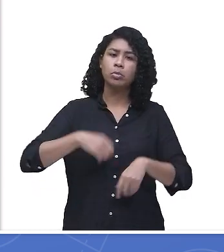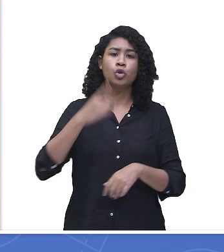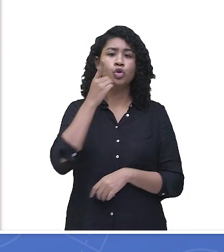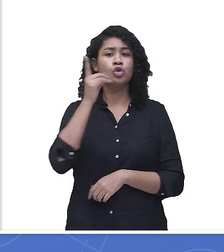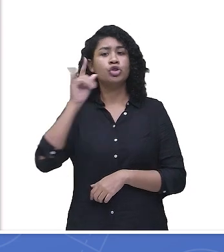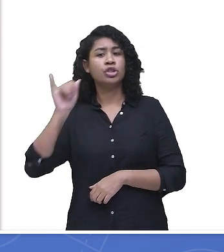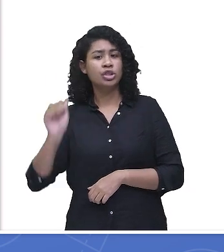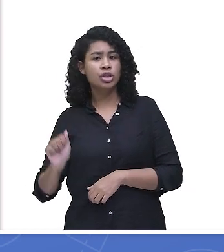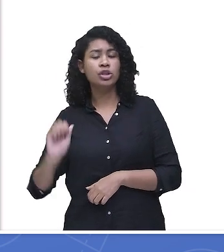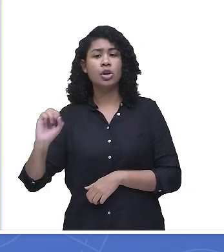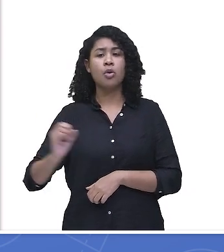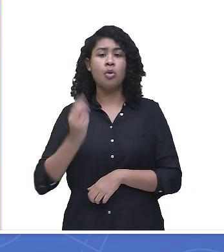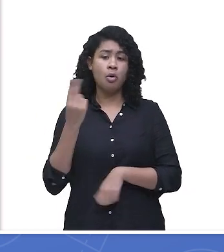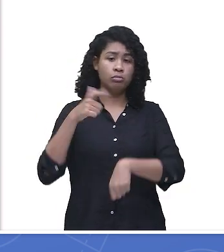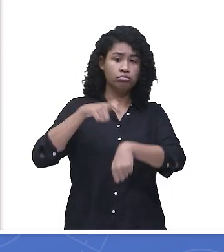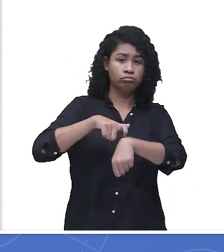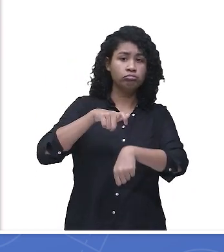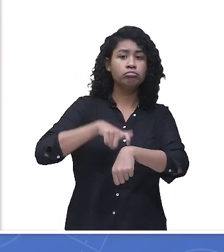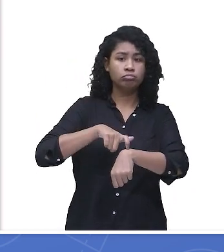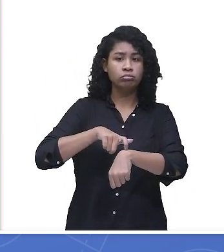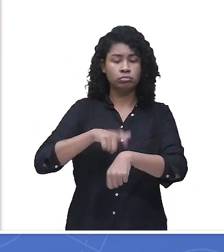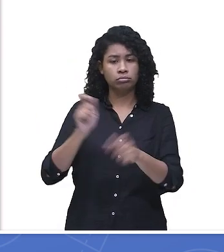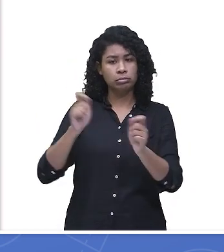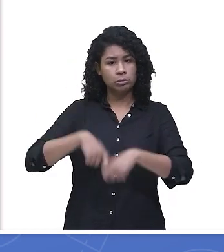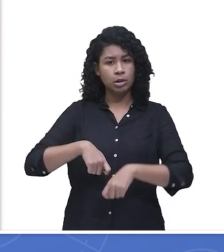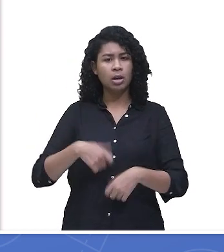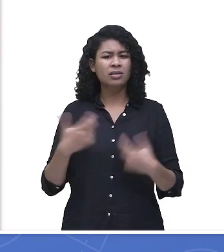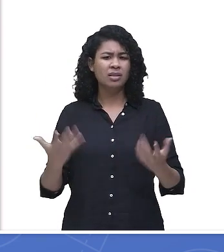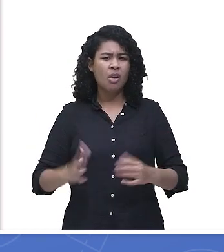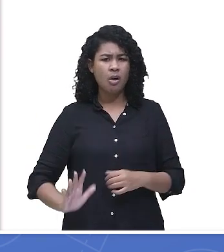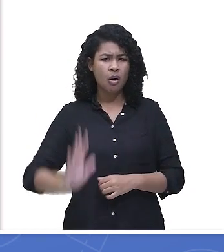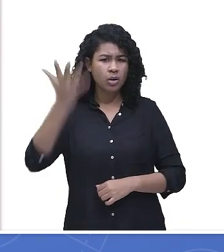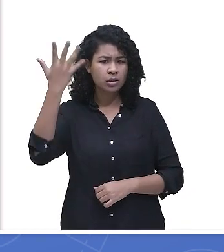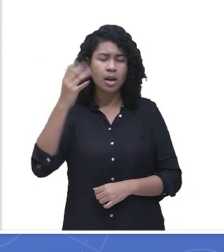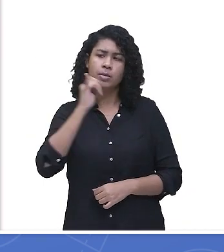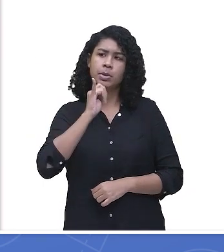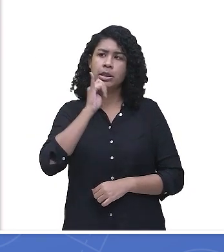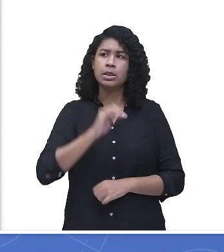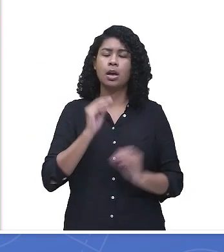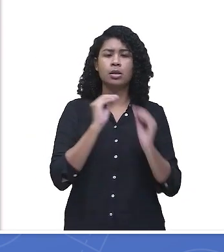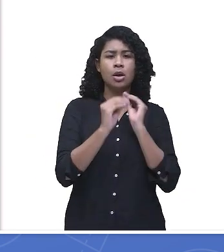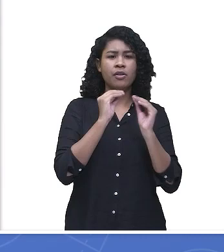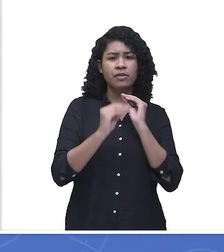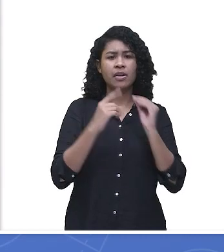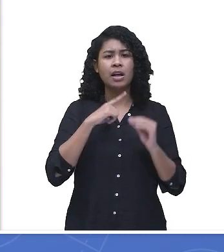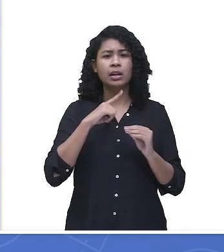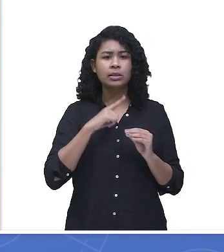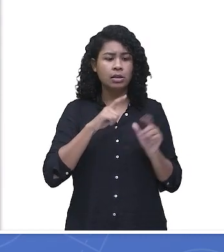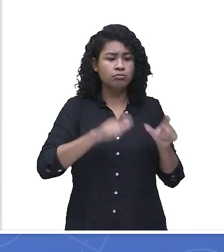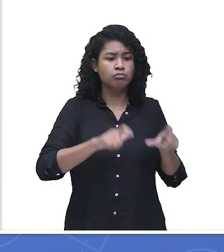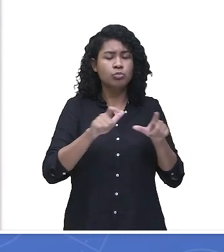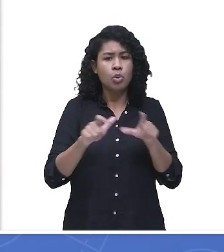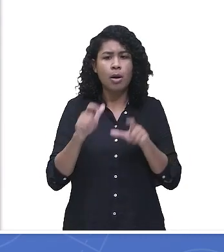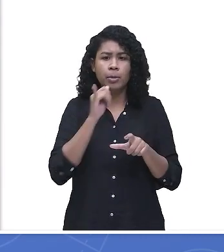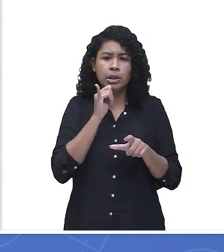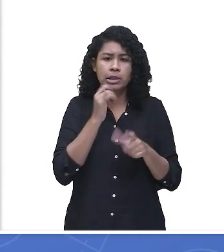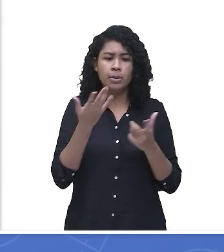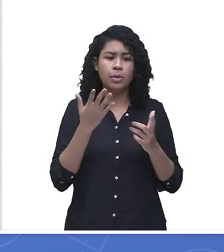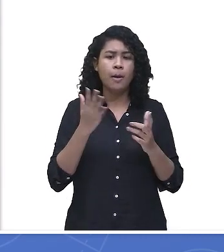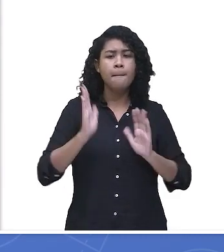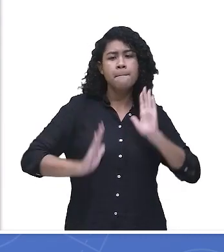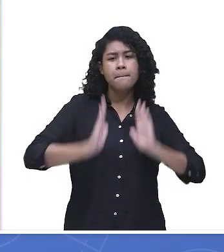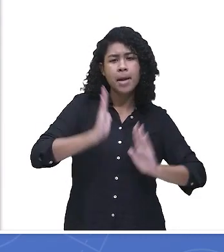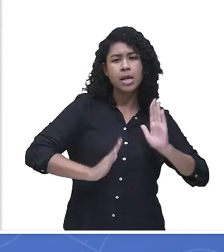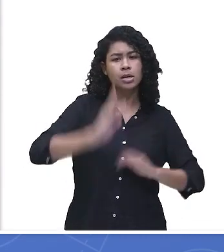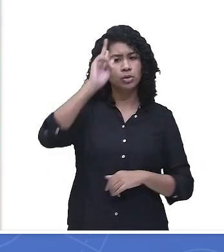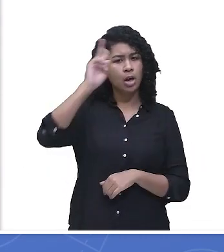tempo cronológico. Então, em muitas situações, a novela ela pode ser ambientada em determinado período da história.